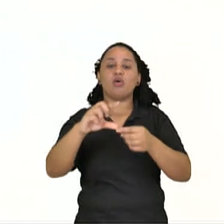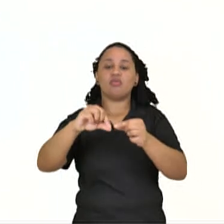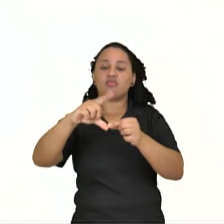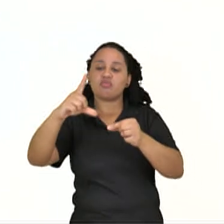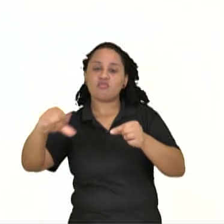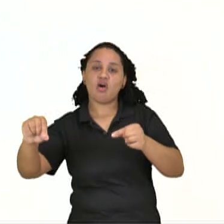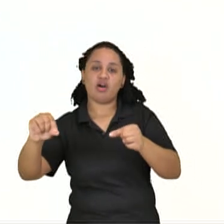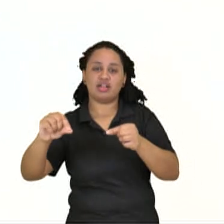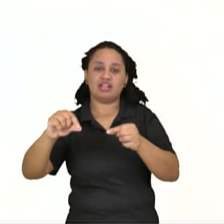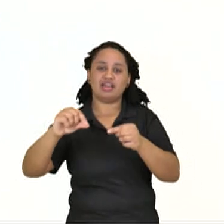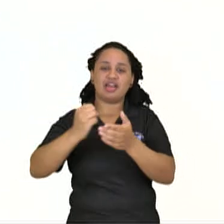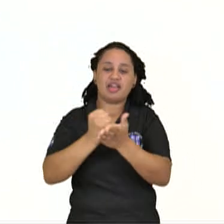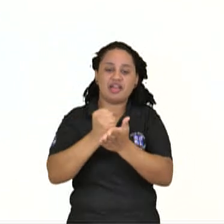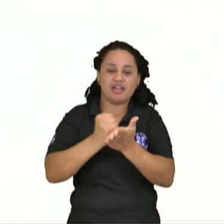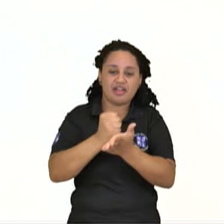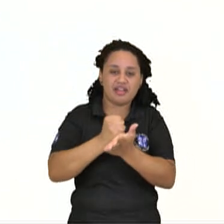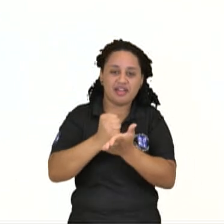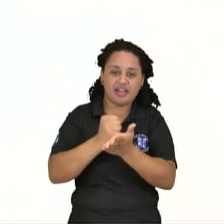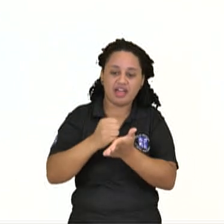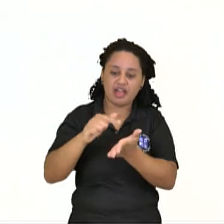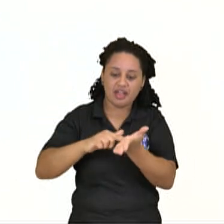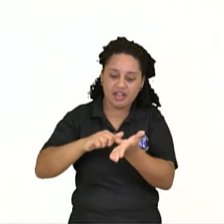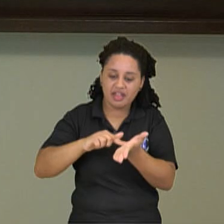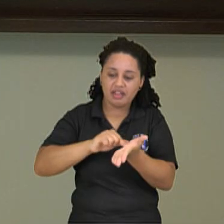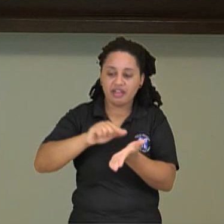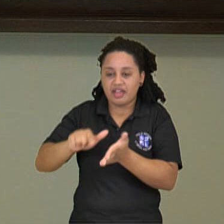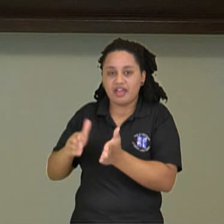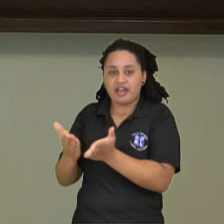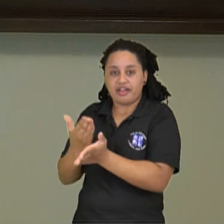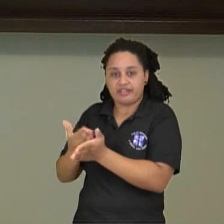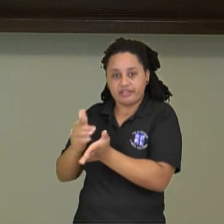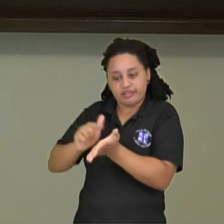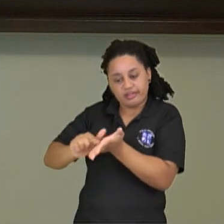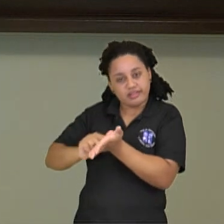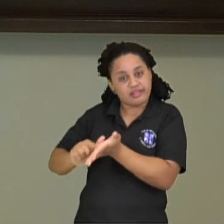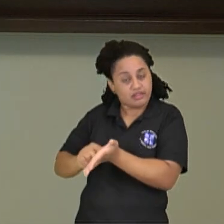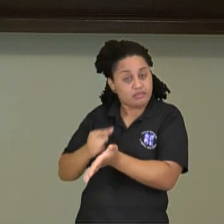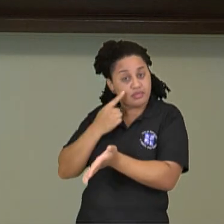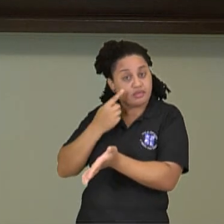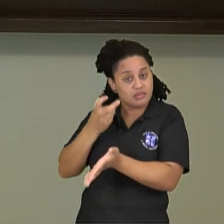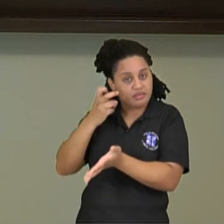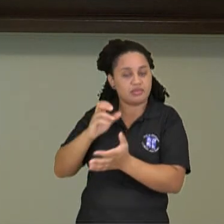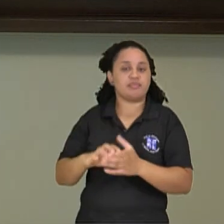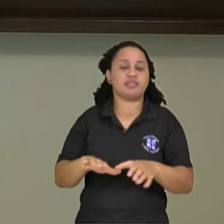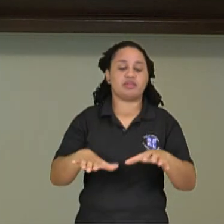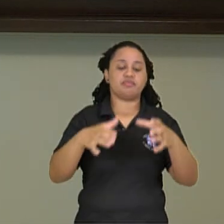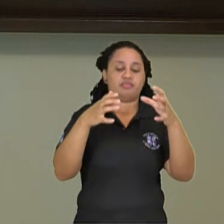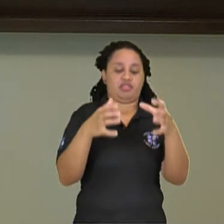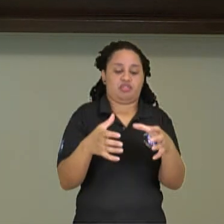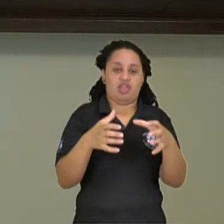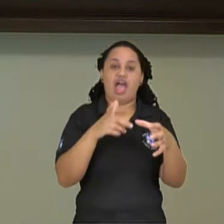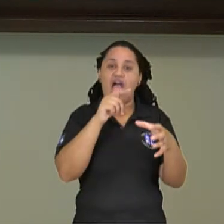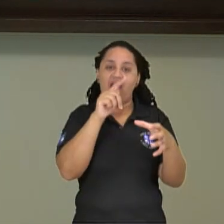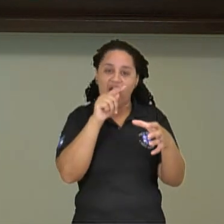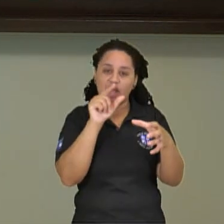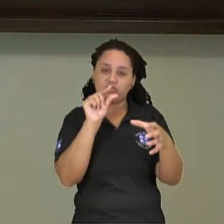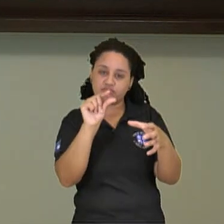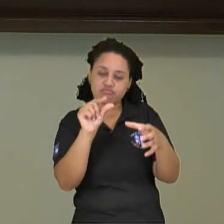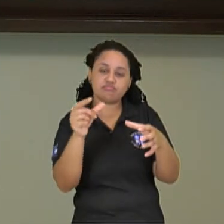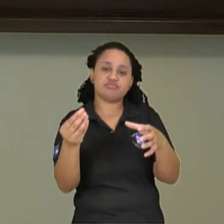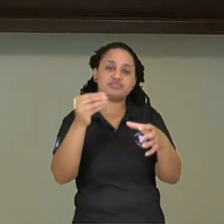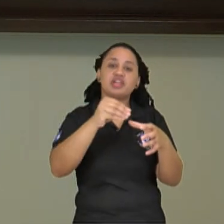ficou ali dos monumentos da Grécia, e em cima eles fizeram, através do computador, eles conseguiram reconstituir